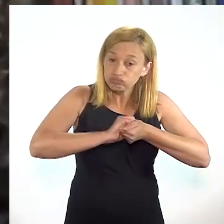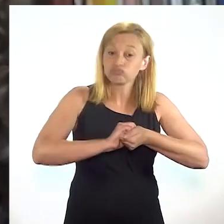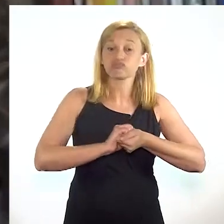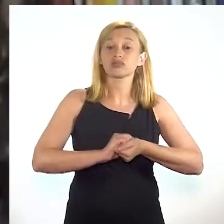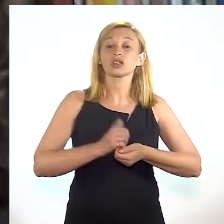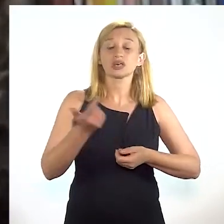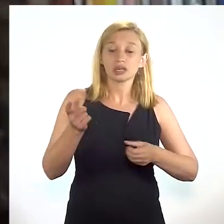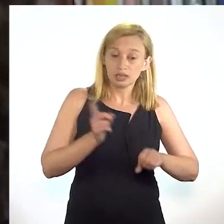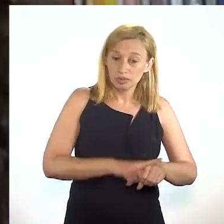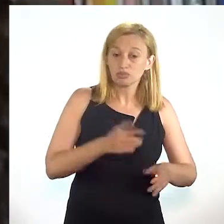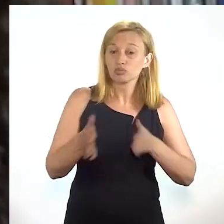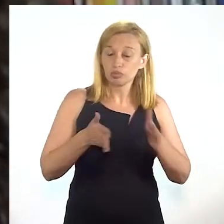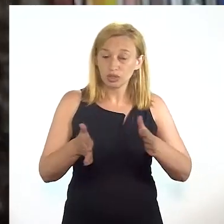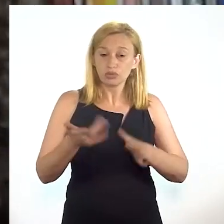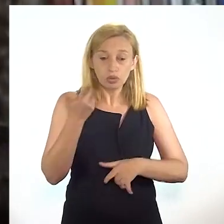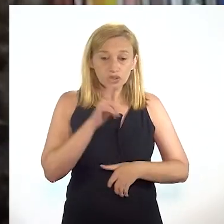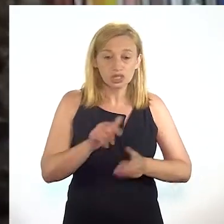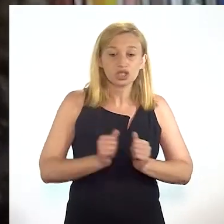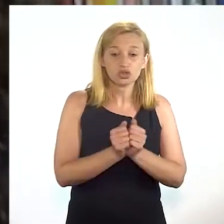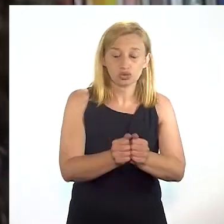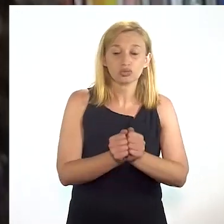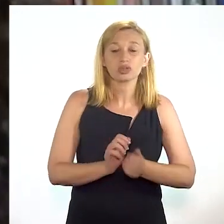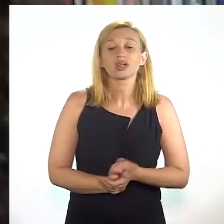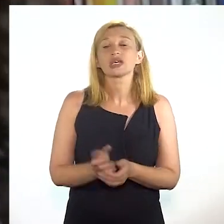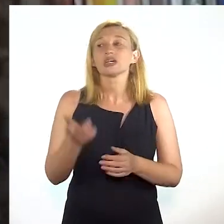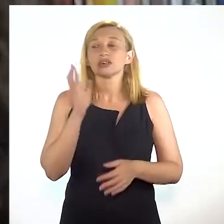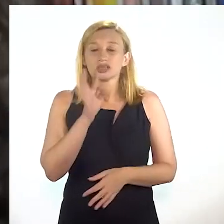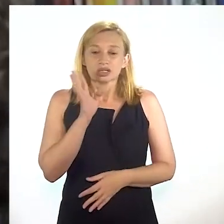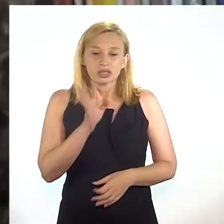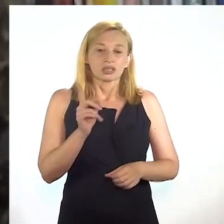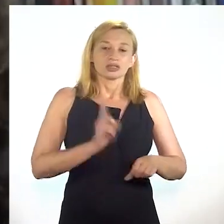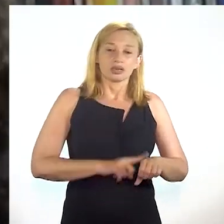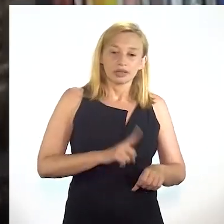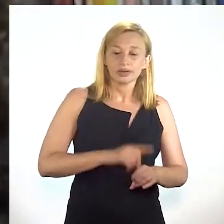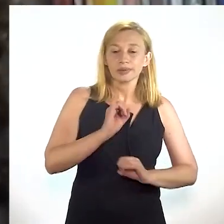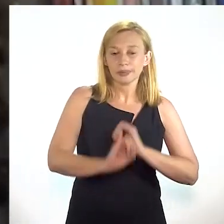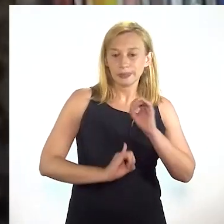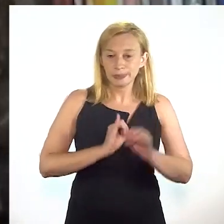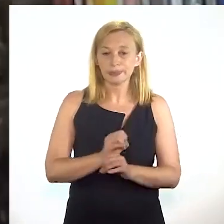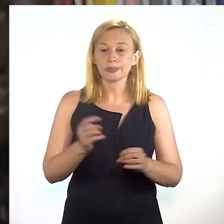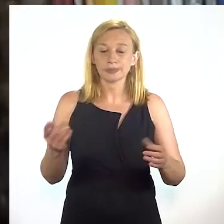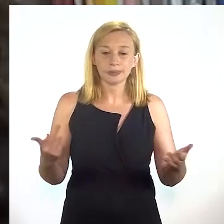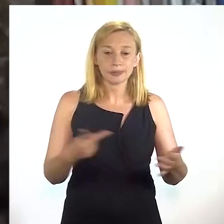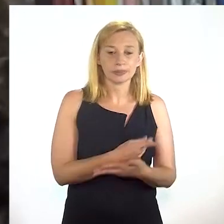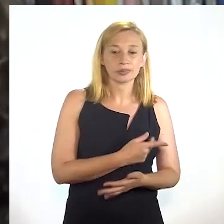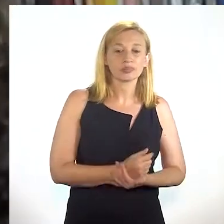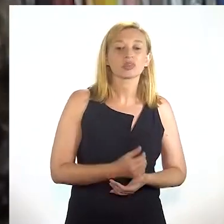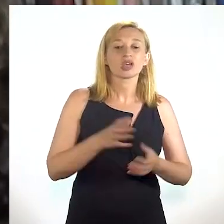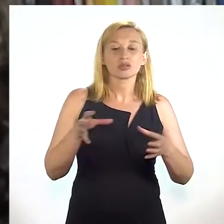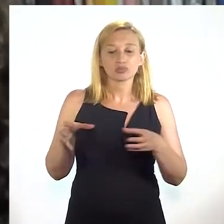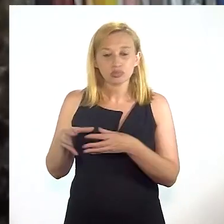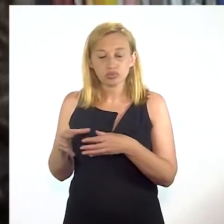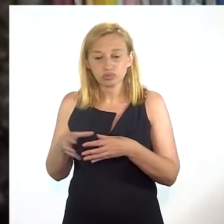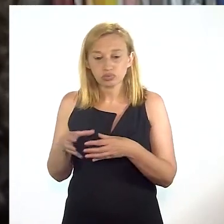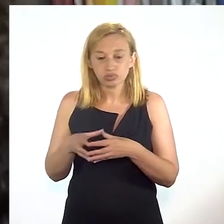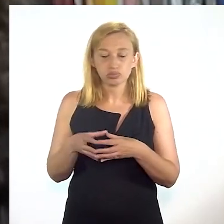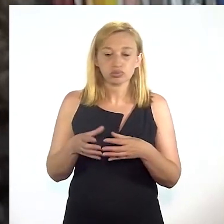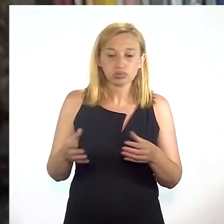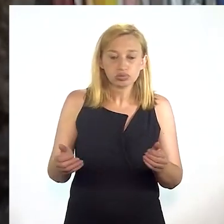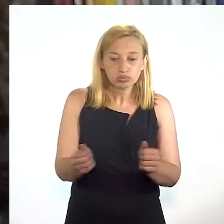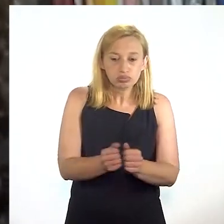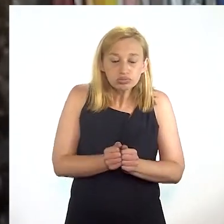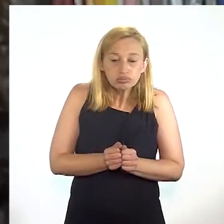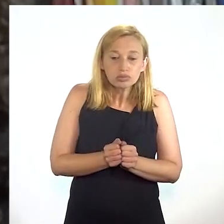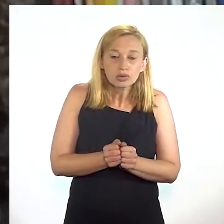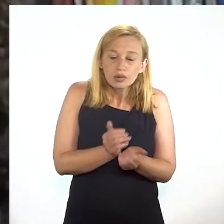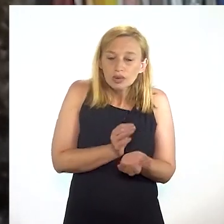gente precisa dar a mão a essa comunidade de passar por esse momento. E aí, nessa hora, foi muito legal nas nossas redes que aconteceu,